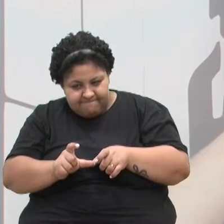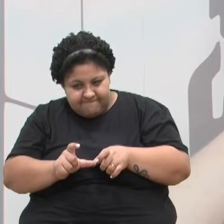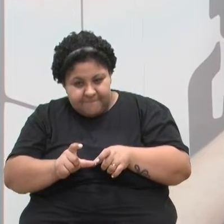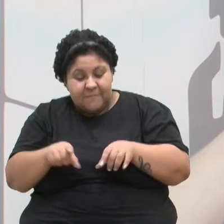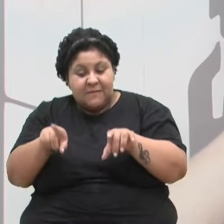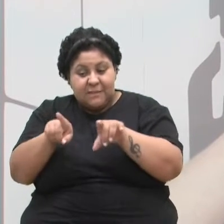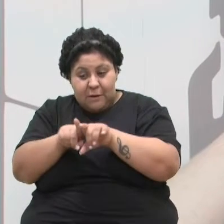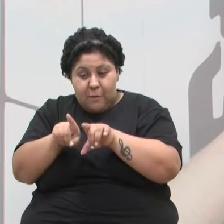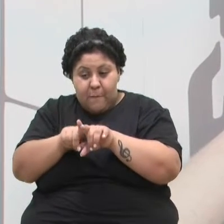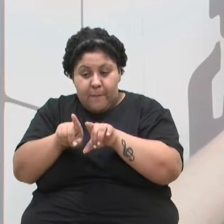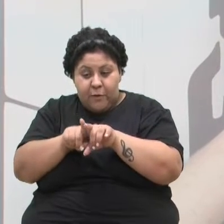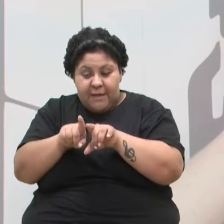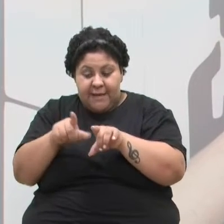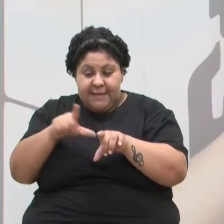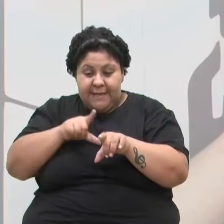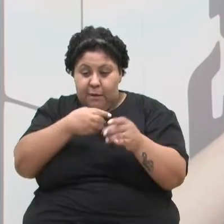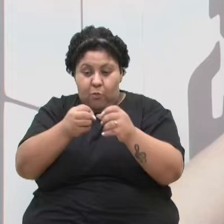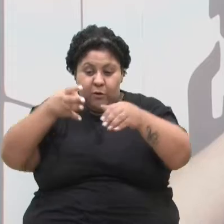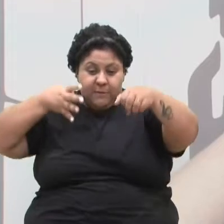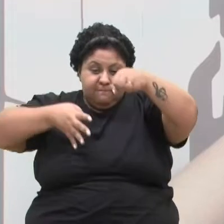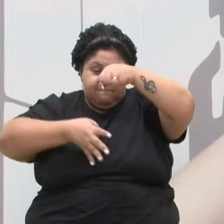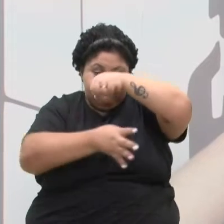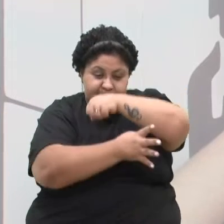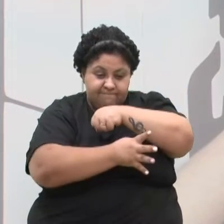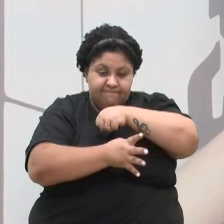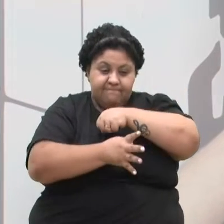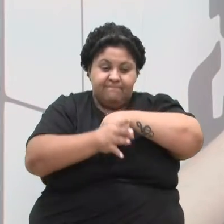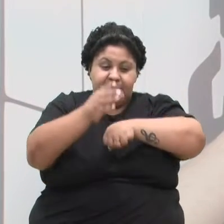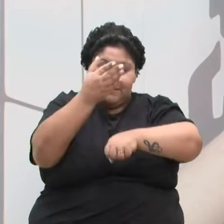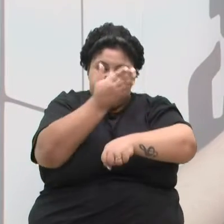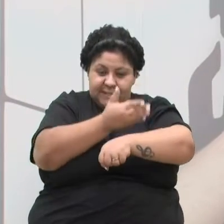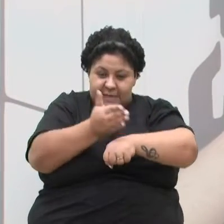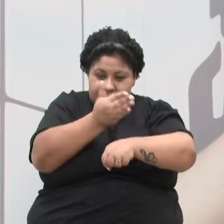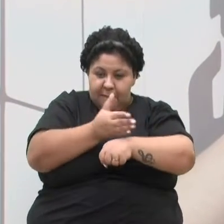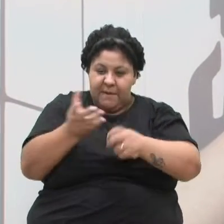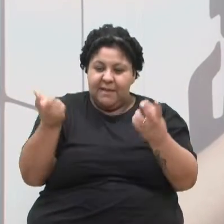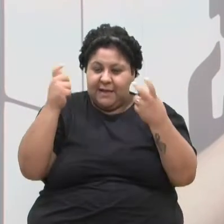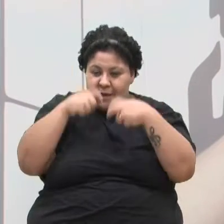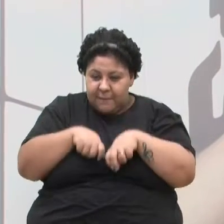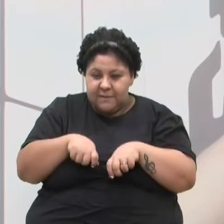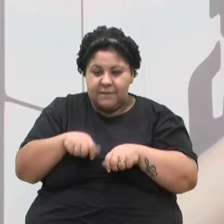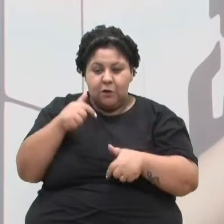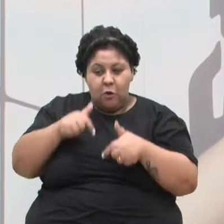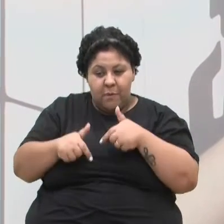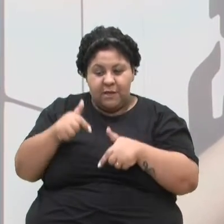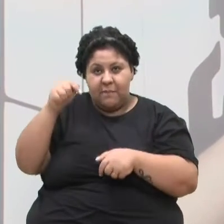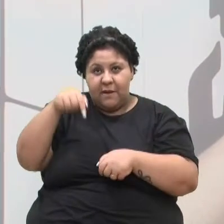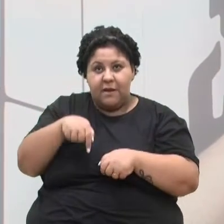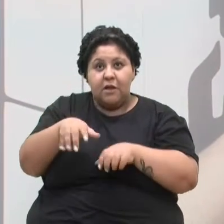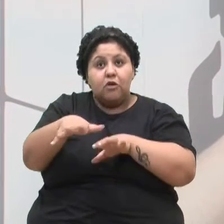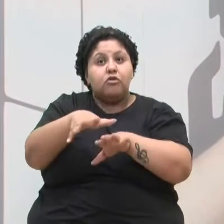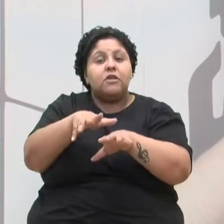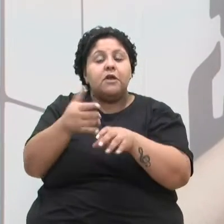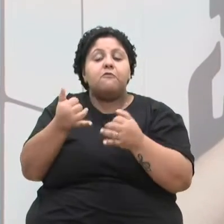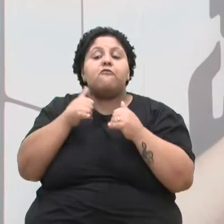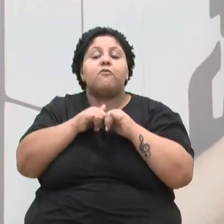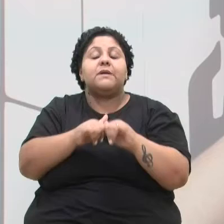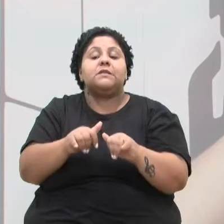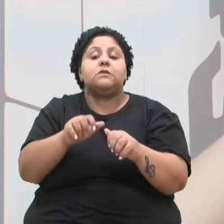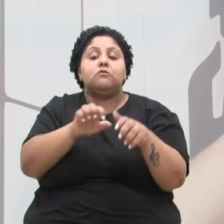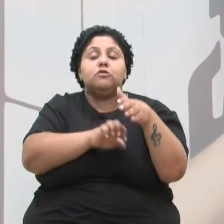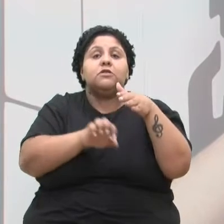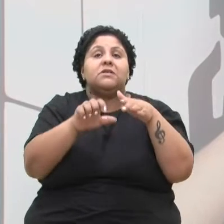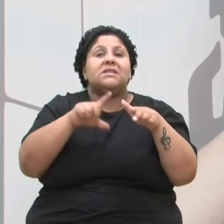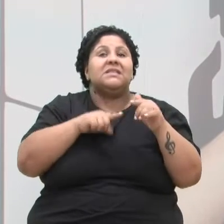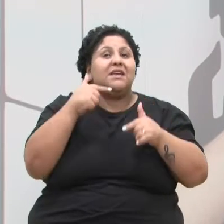também precisam ter treinamento, capacitação para abastecer a nossa indústria. Eu tenho informações de empresas que têm emprego,